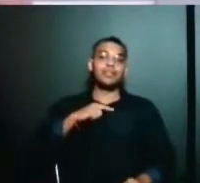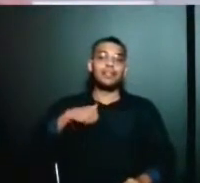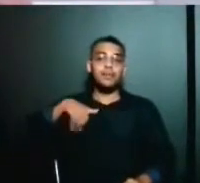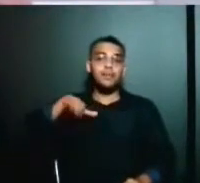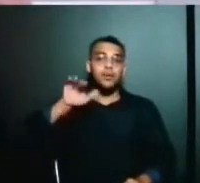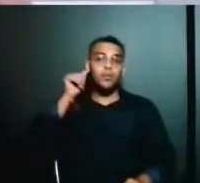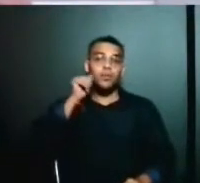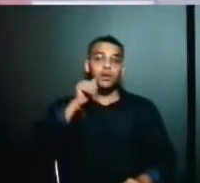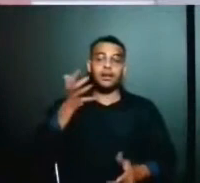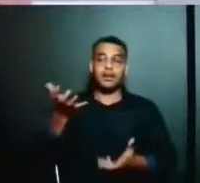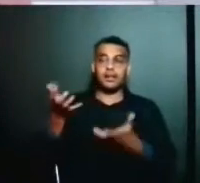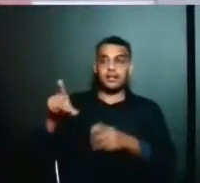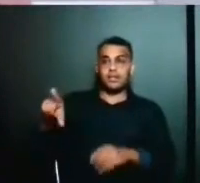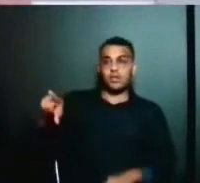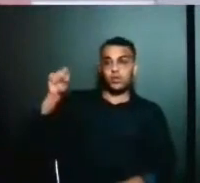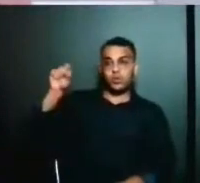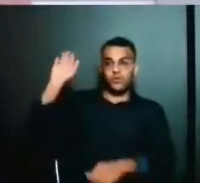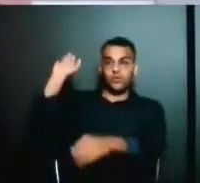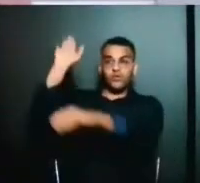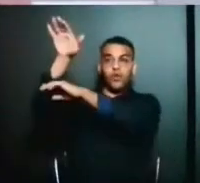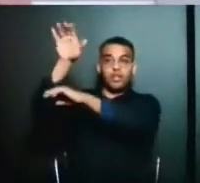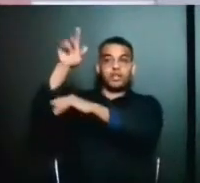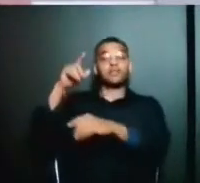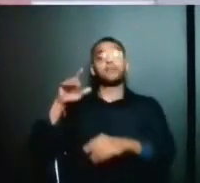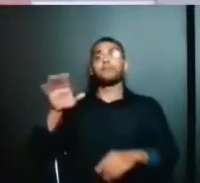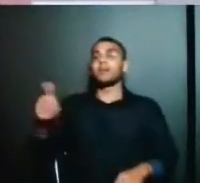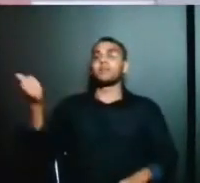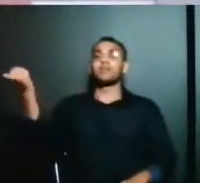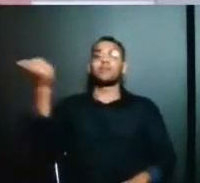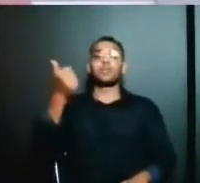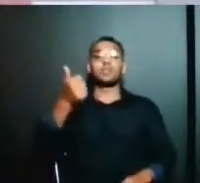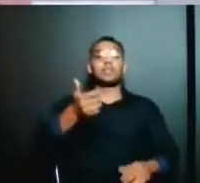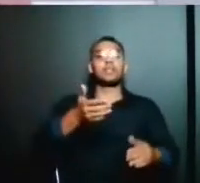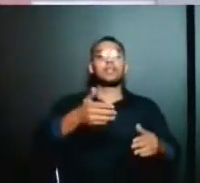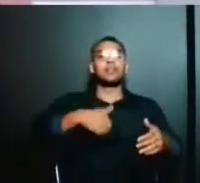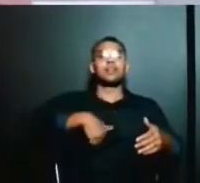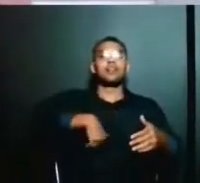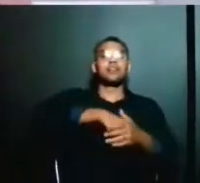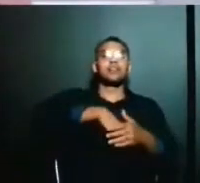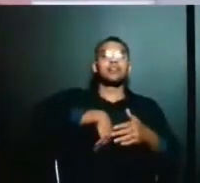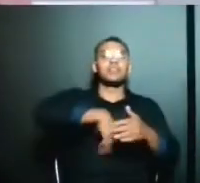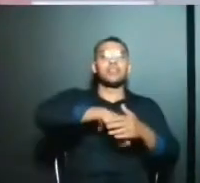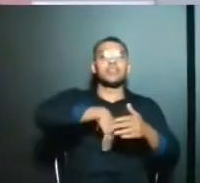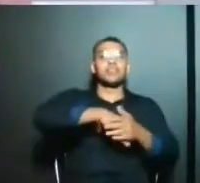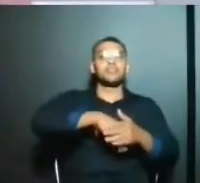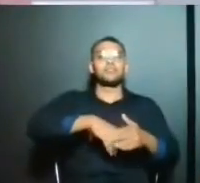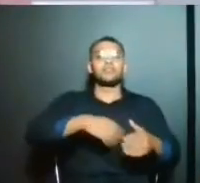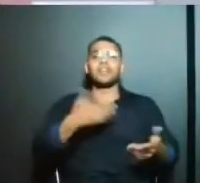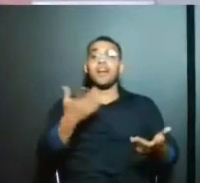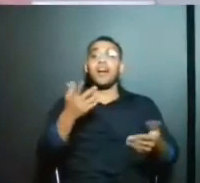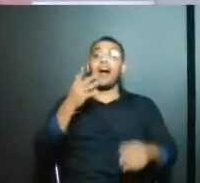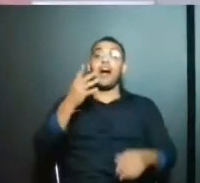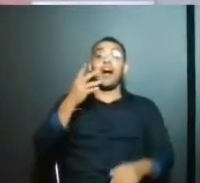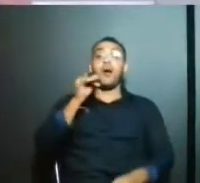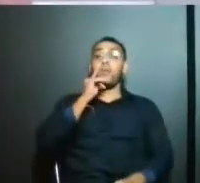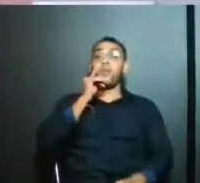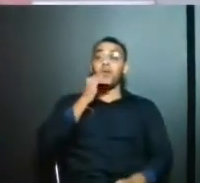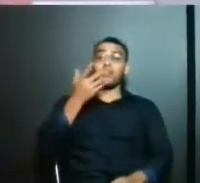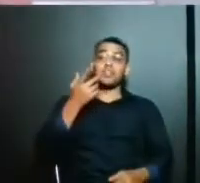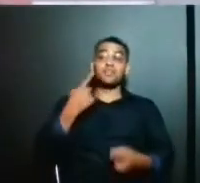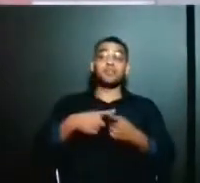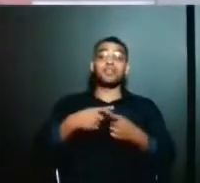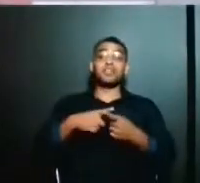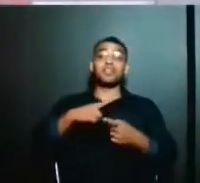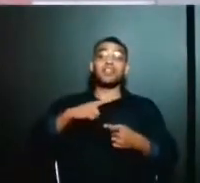jogar vôlei do que meninas interessadas em jogar futebol. Mesma razão pela qual há mais patrocínio para o